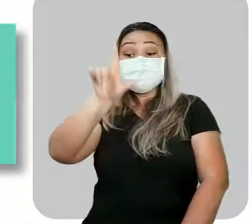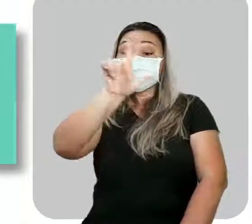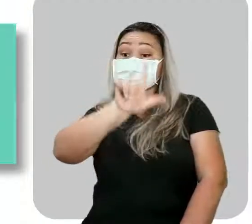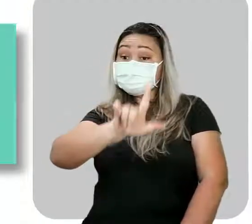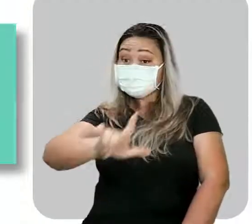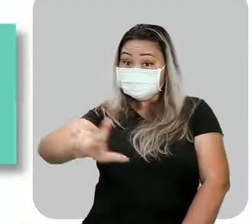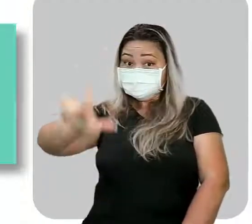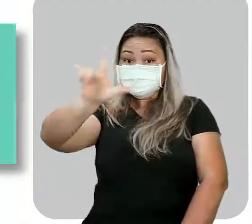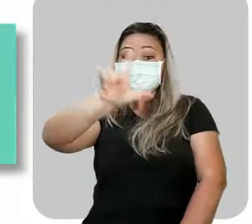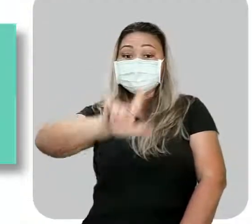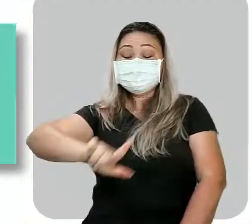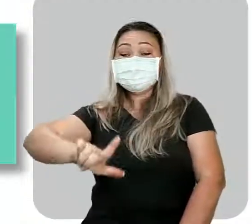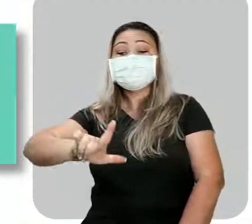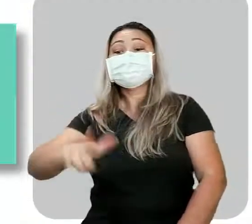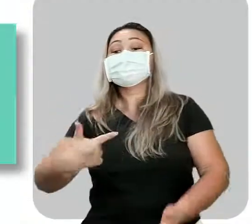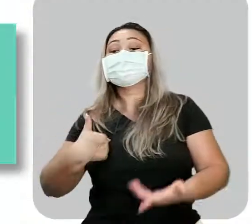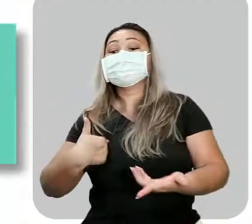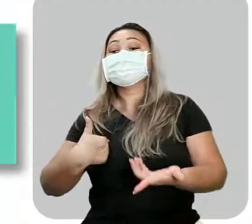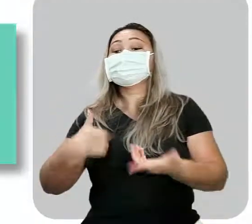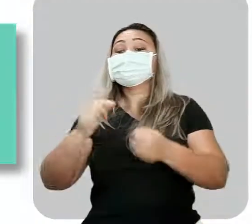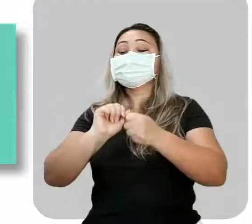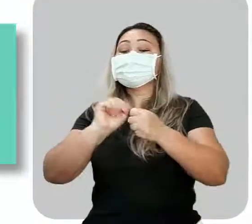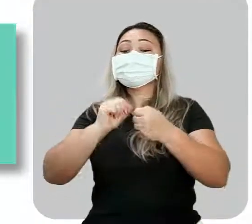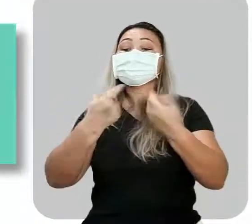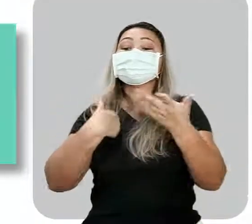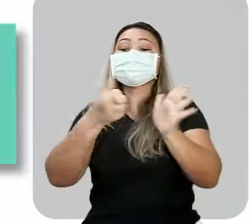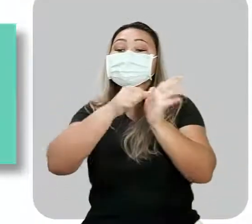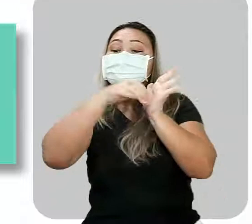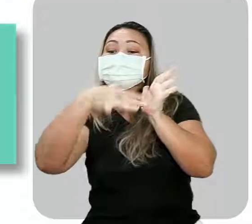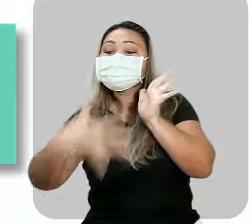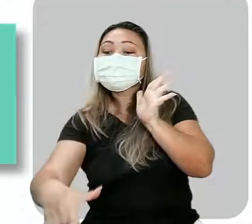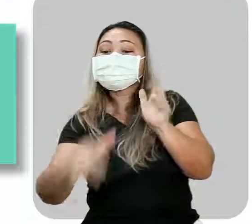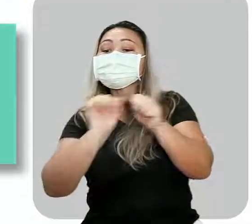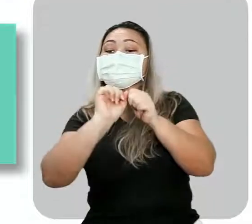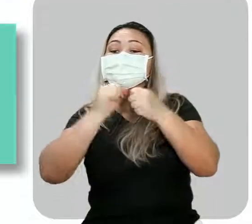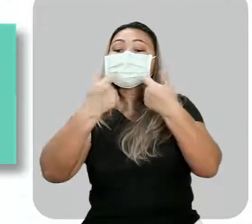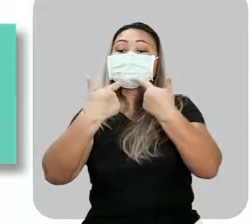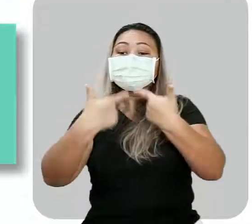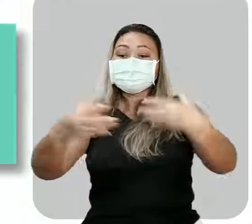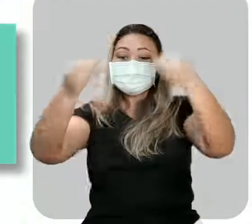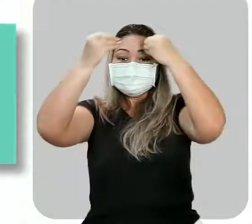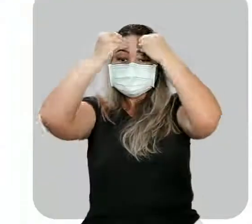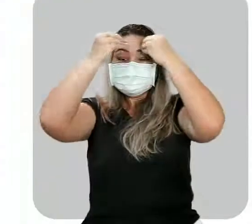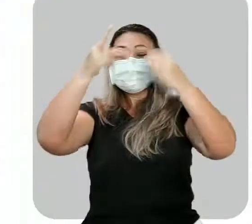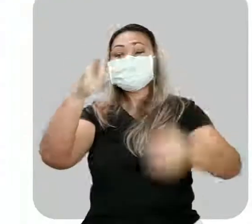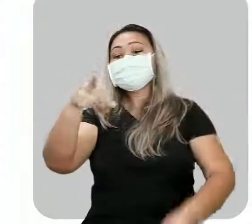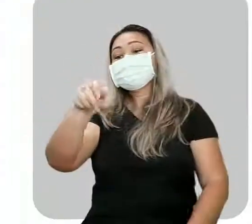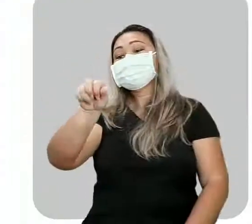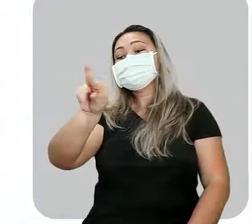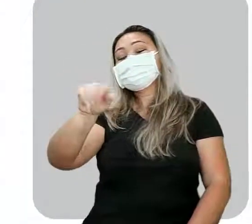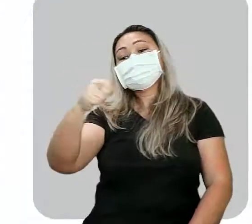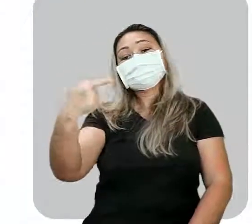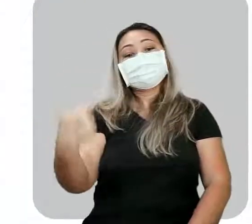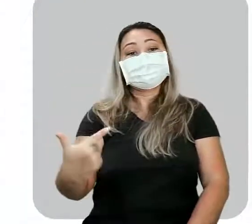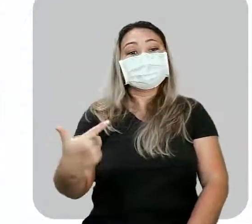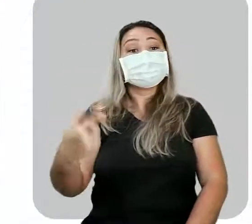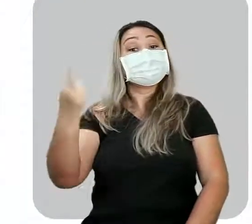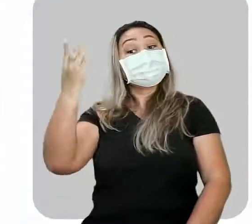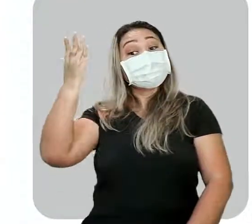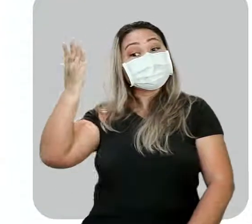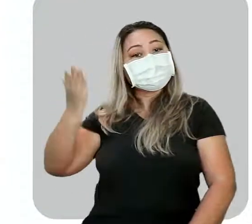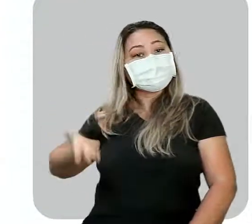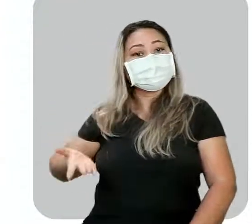59, literatura, figura de linguagem, parte 2.